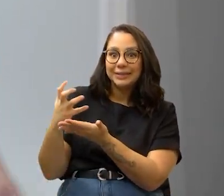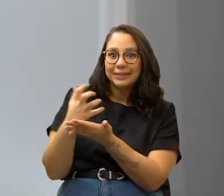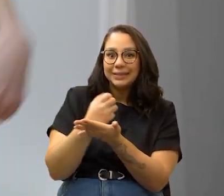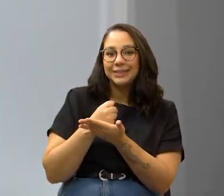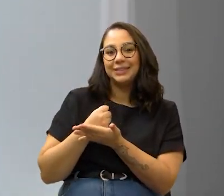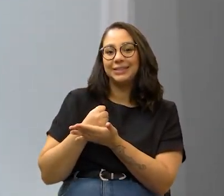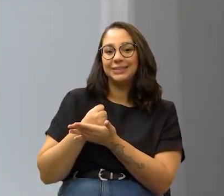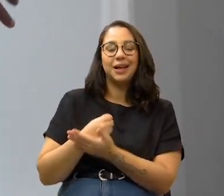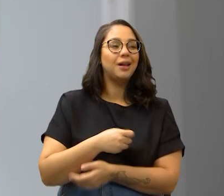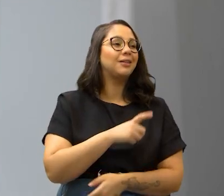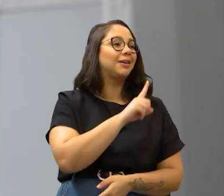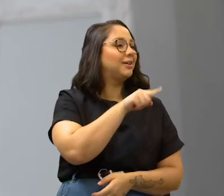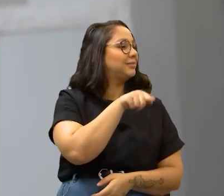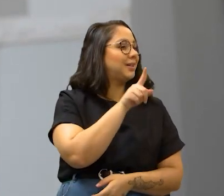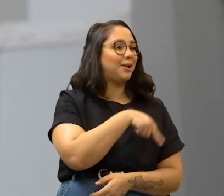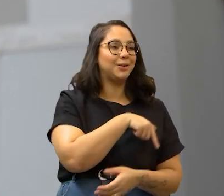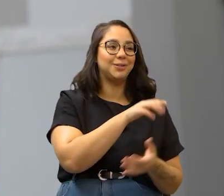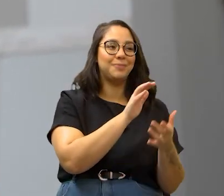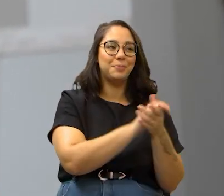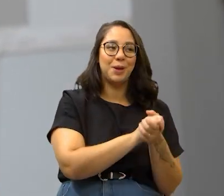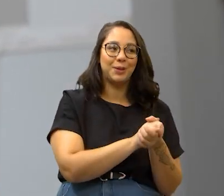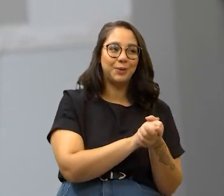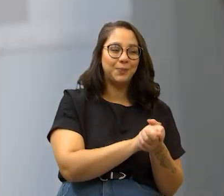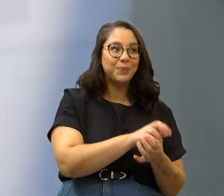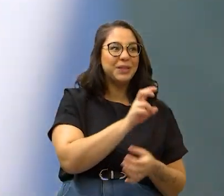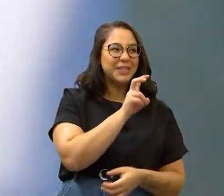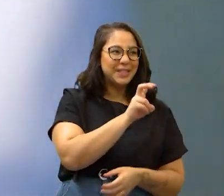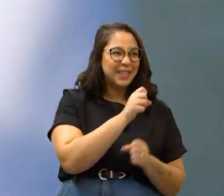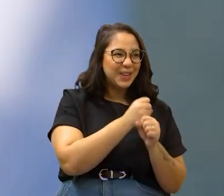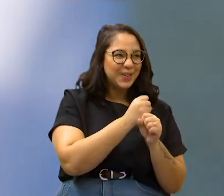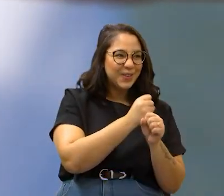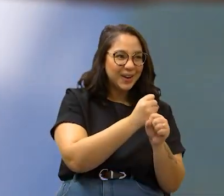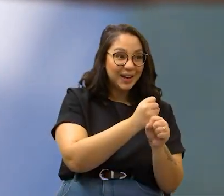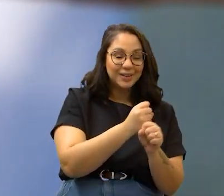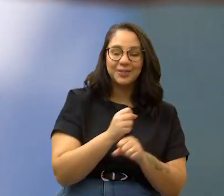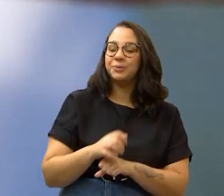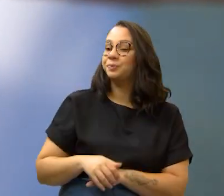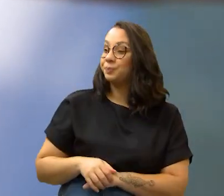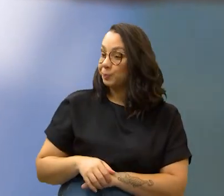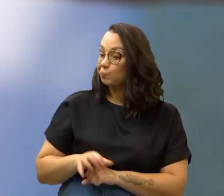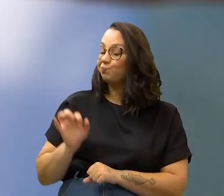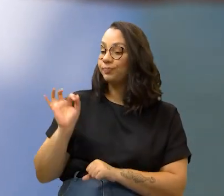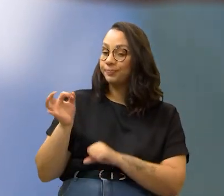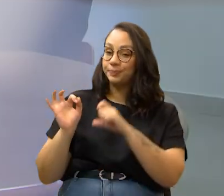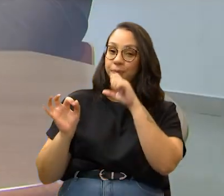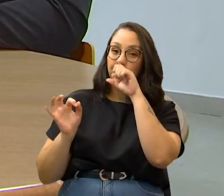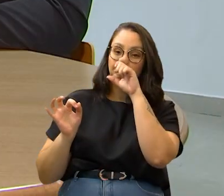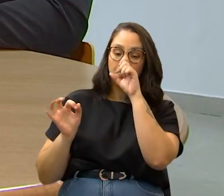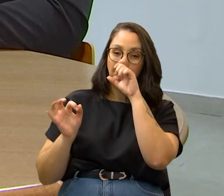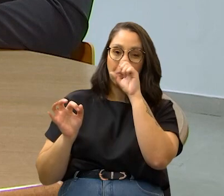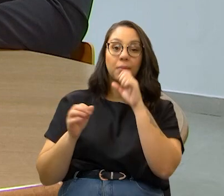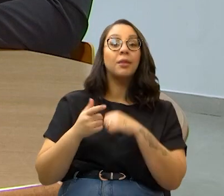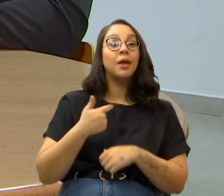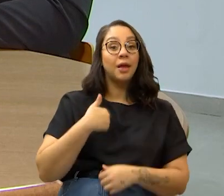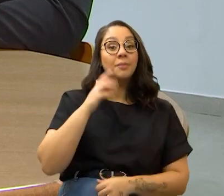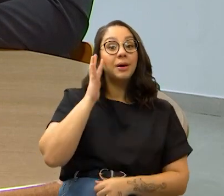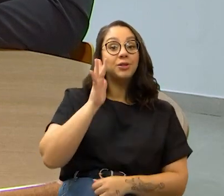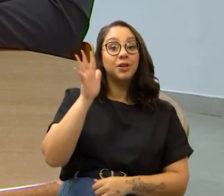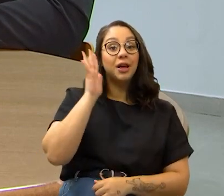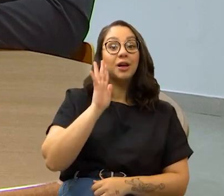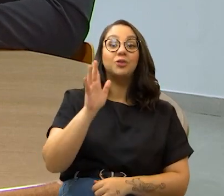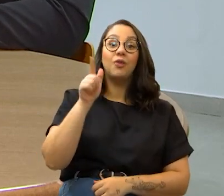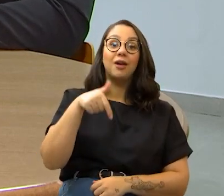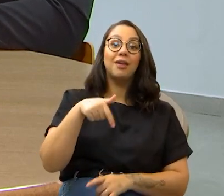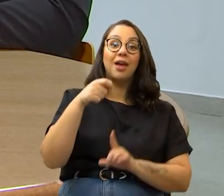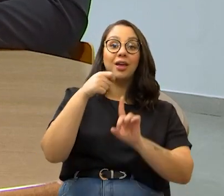juntando Cancela o dinheiro. Casamento, gente. 5 anos, isso a gente pensando nessa renda de um casal,